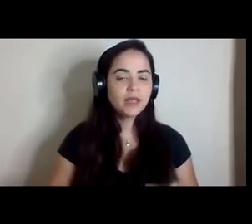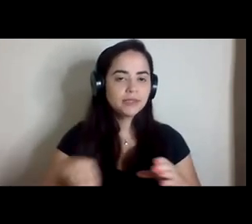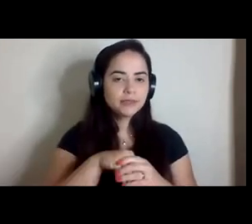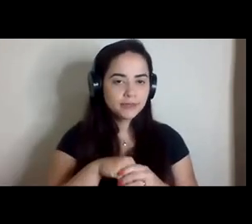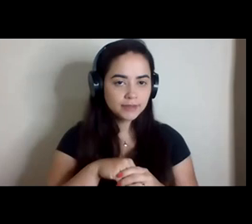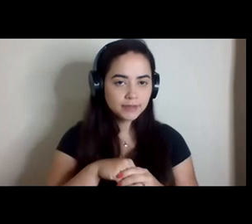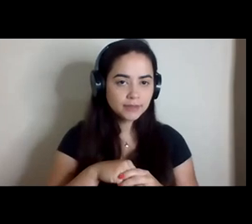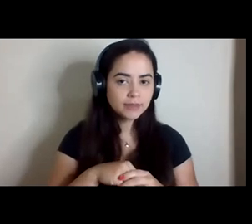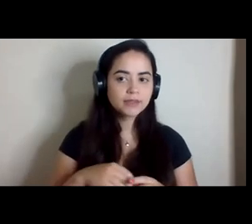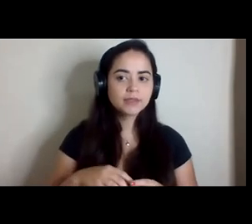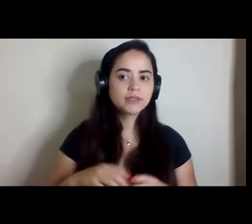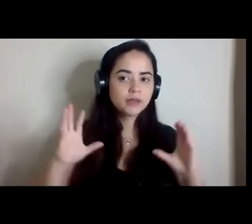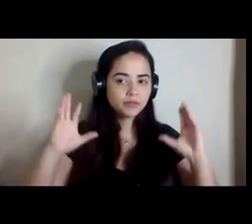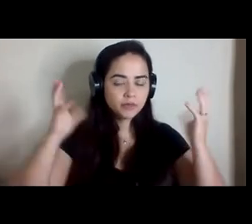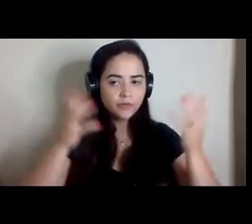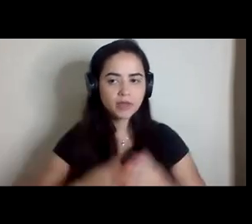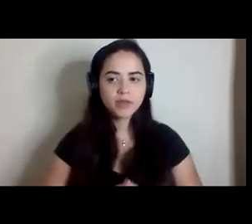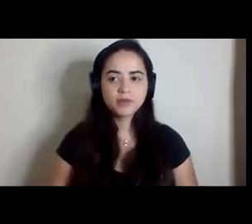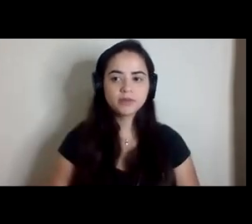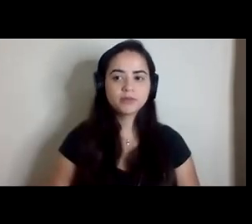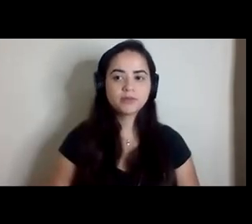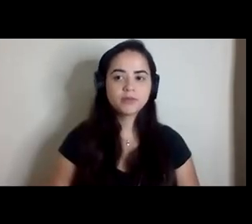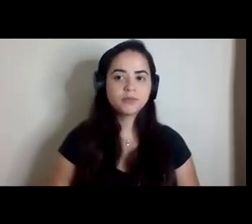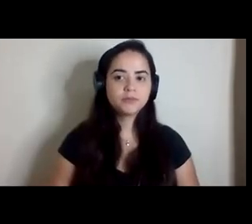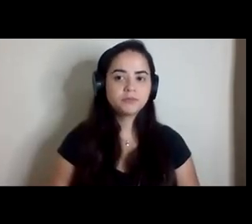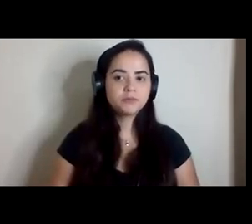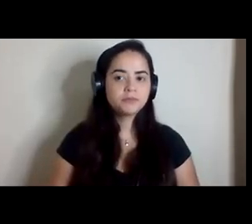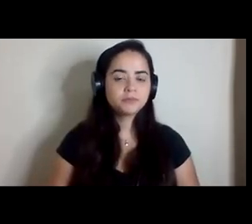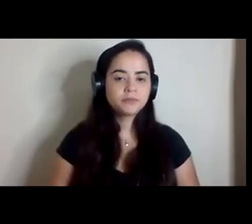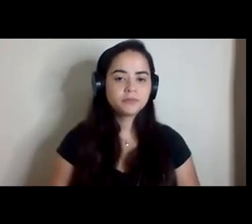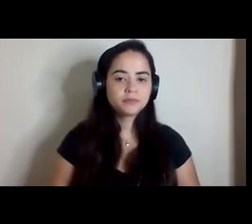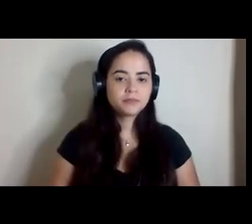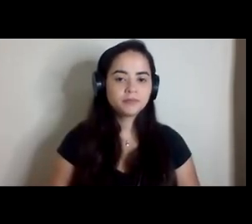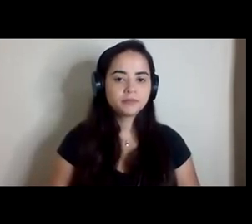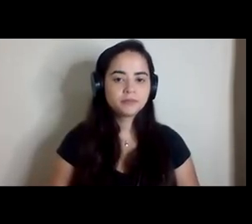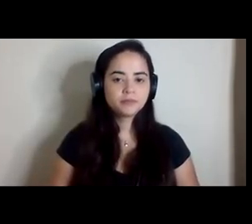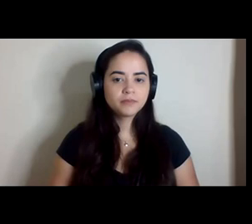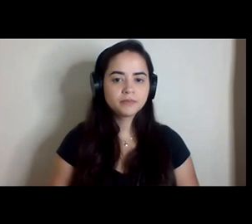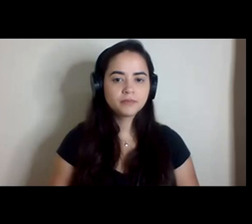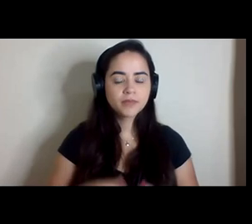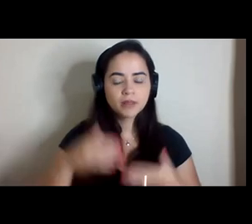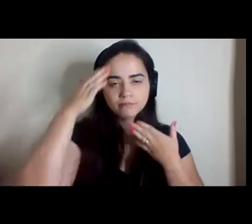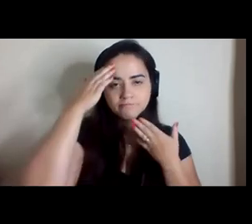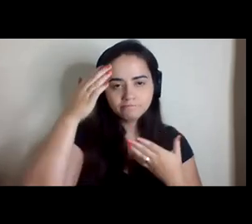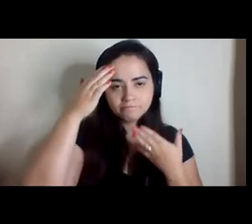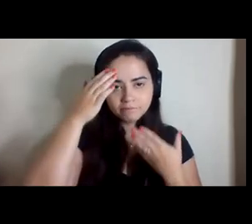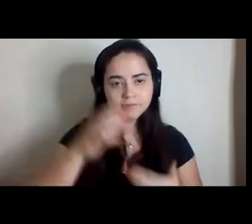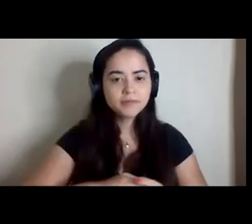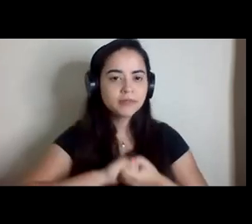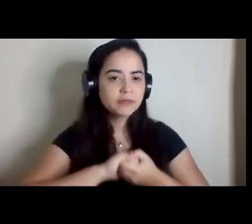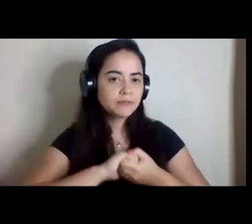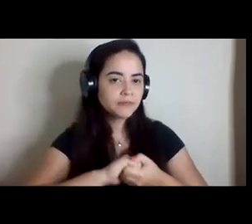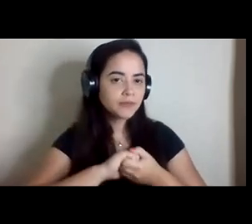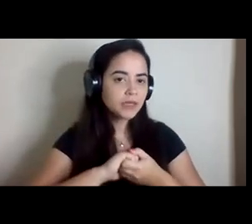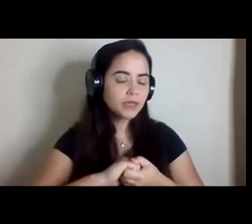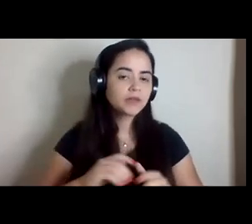IFES. Quero aproveitar esse momento também para saudar e agradecer a equipe organizadora, não só